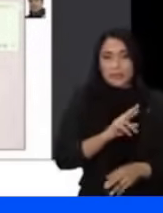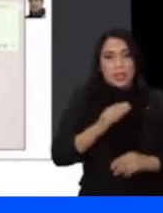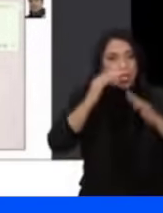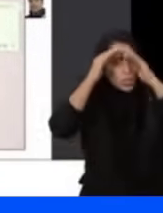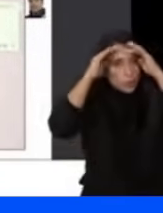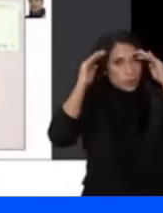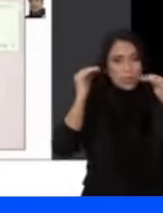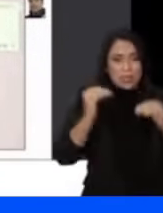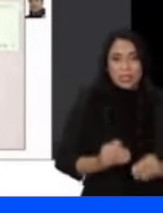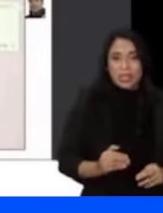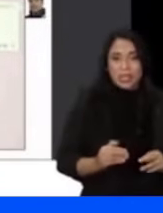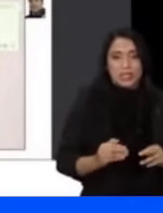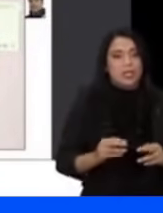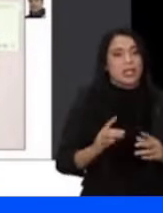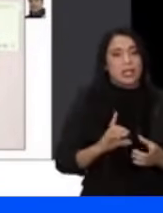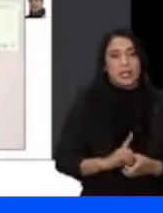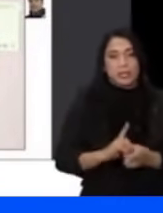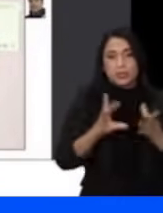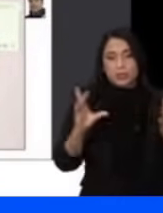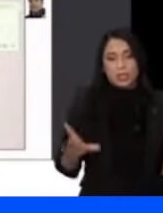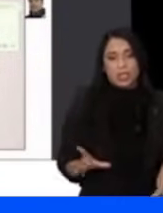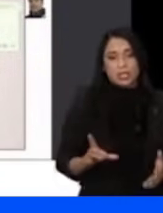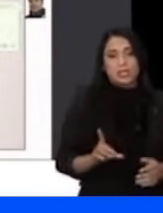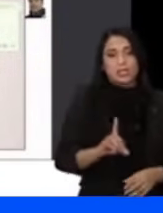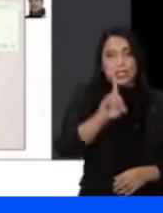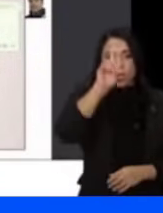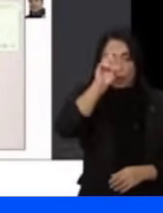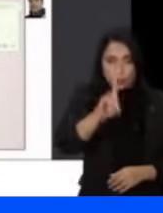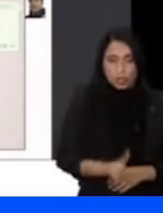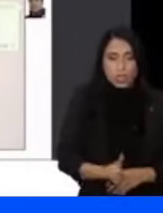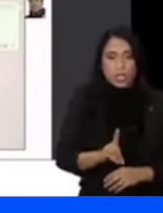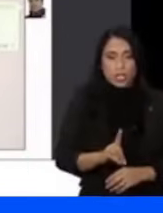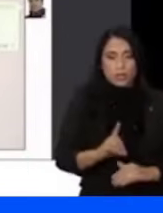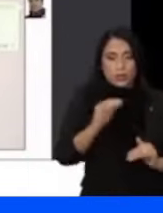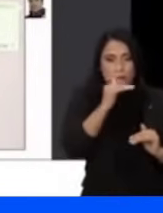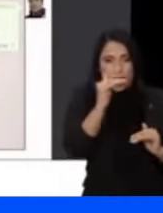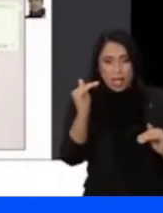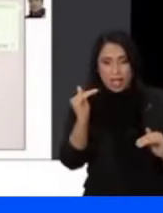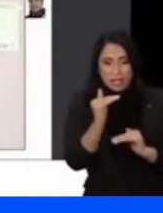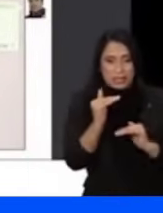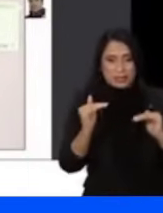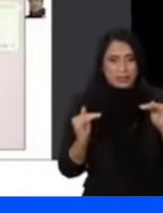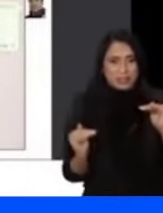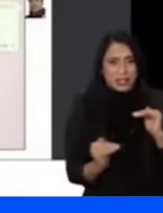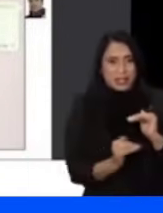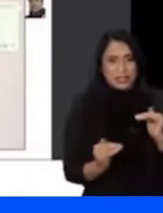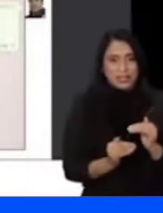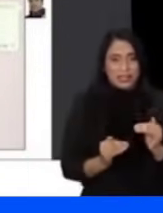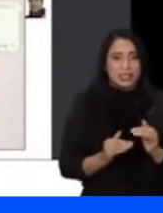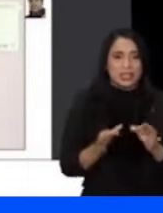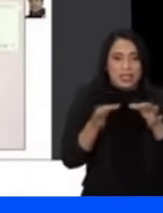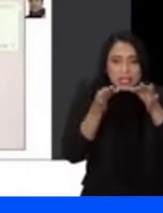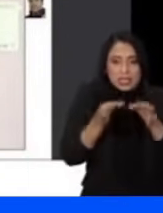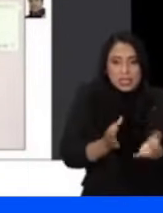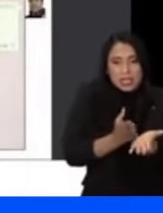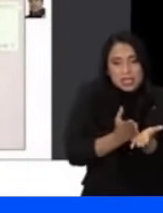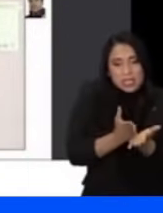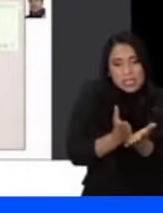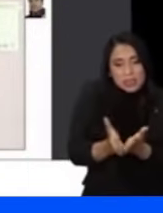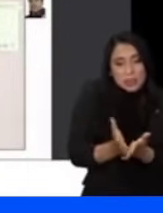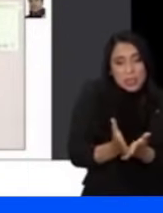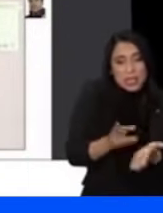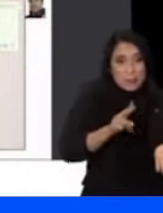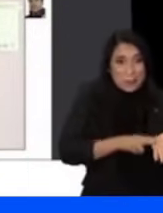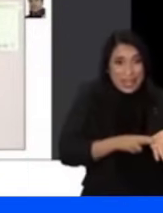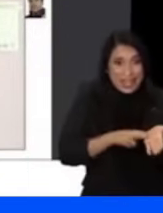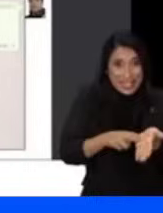bastasse desrespeitar o Estado de Direito, desrespeitando a hierarquia e a disciplina, para vazar uma